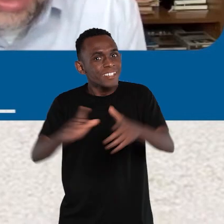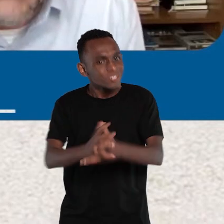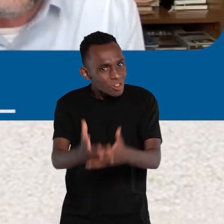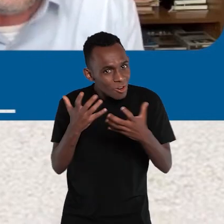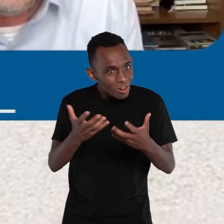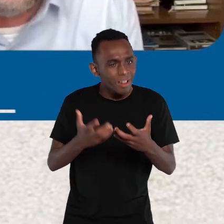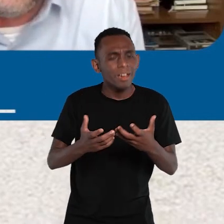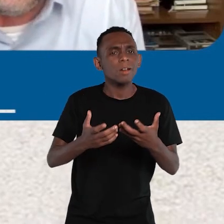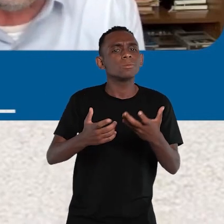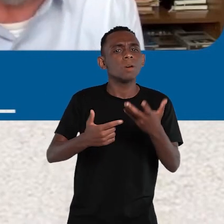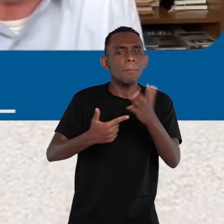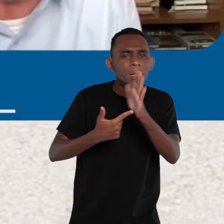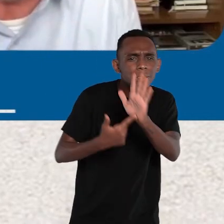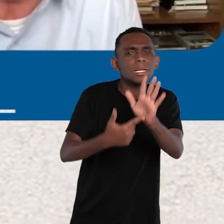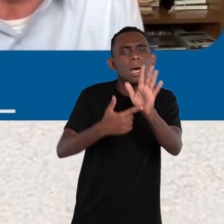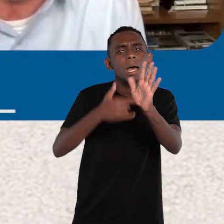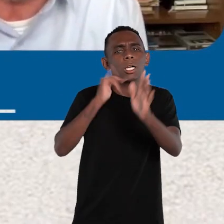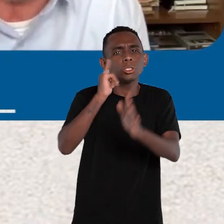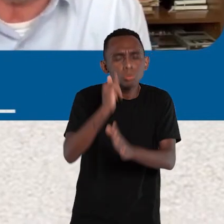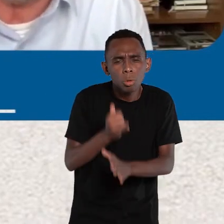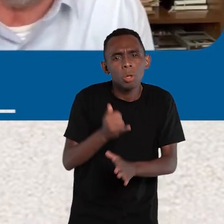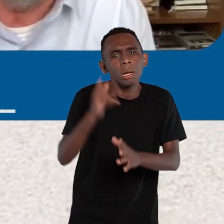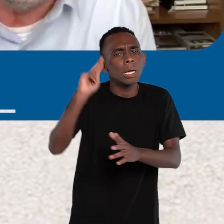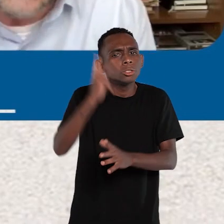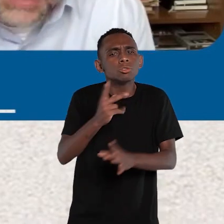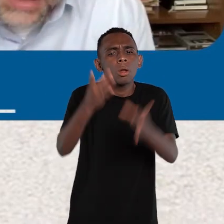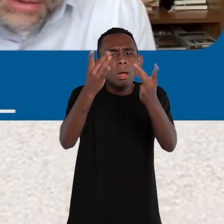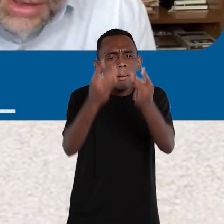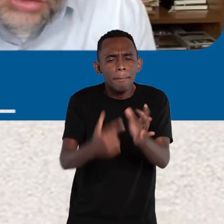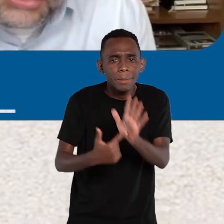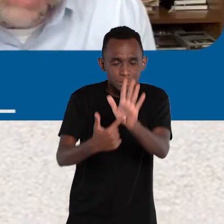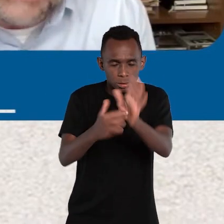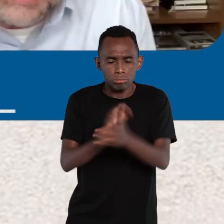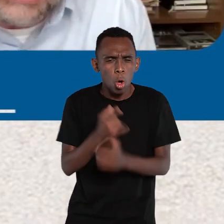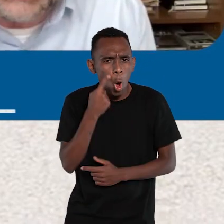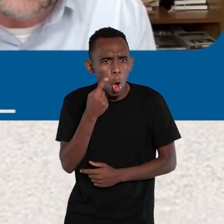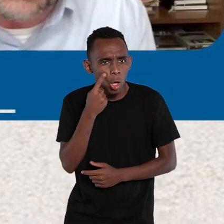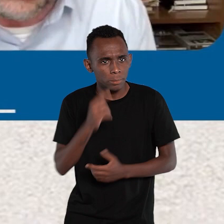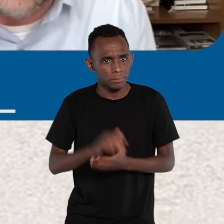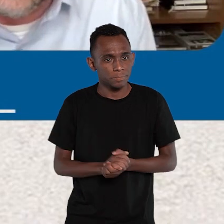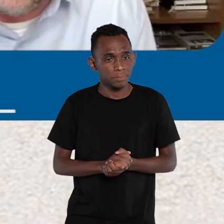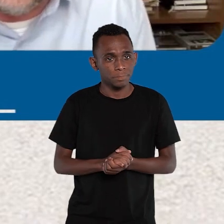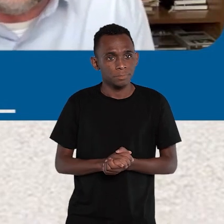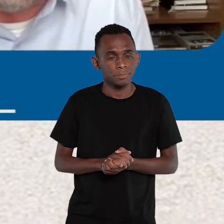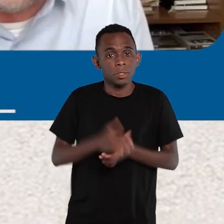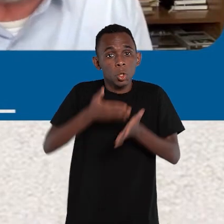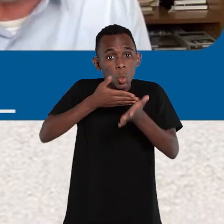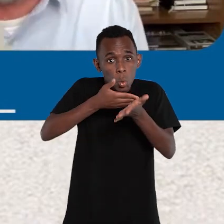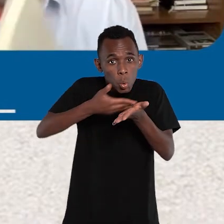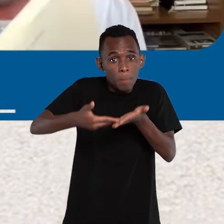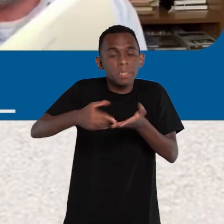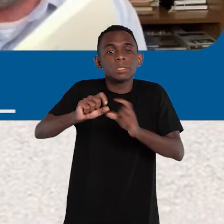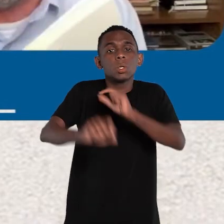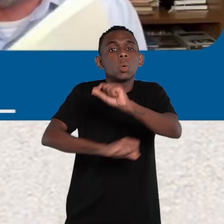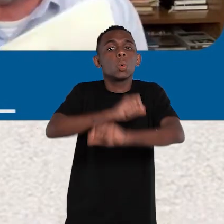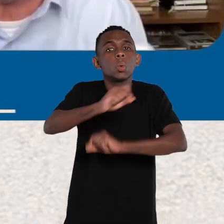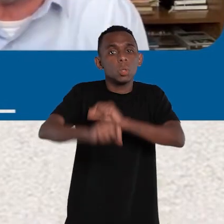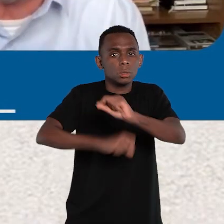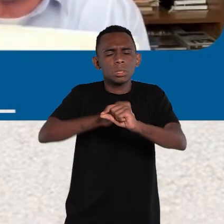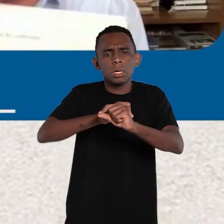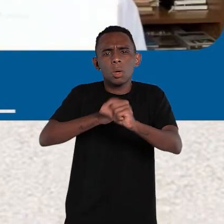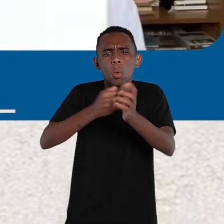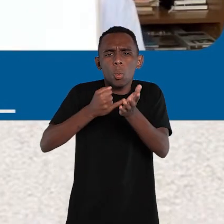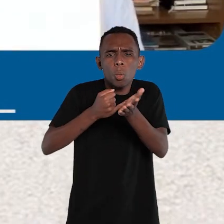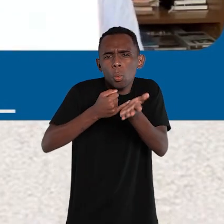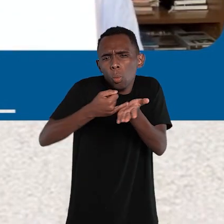leio um pedacinho que conta a história do negócio, tá? Olha só. Começa com o que